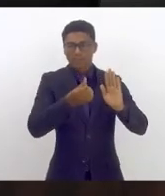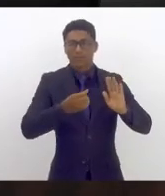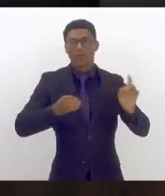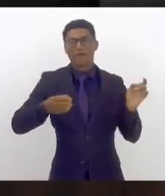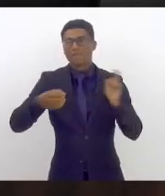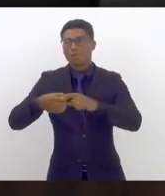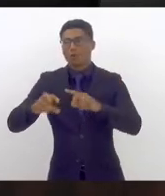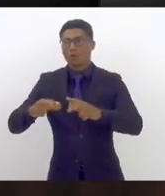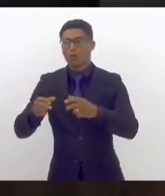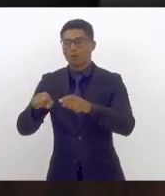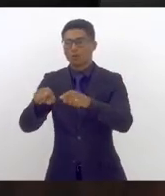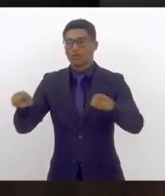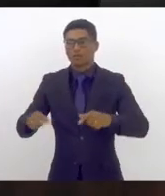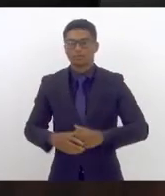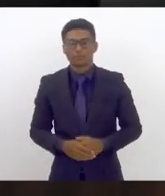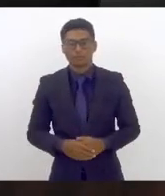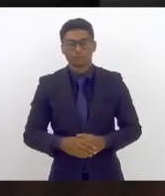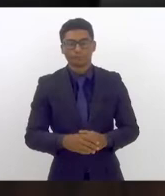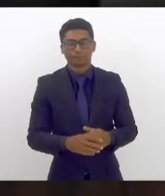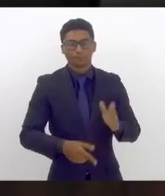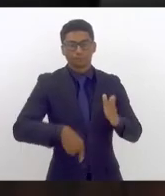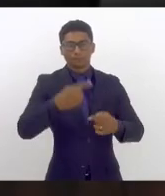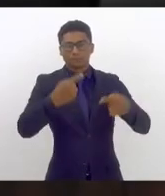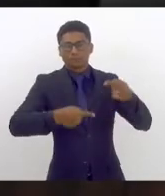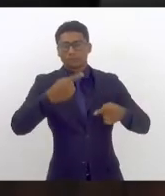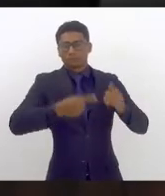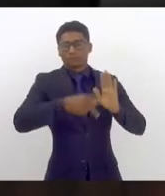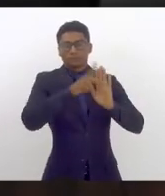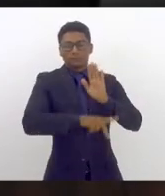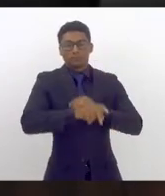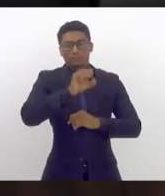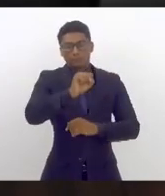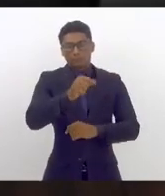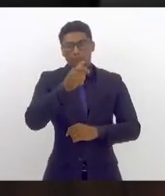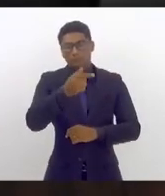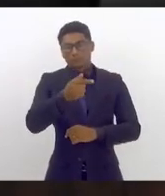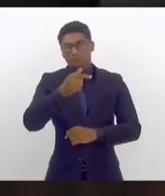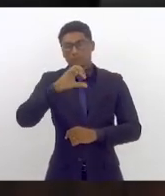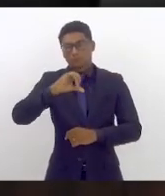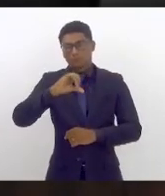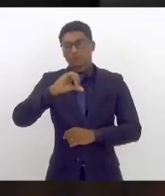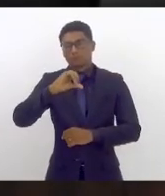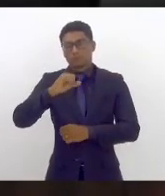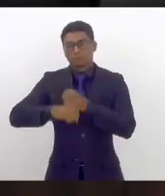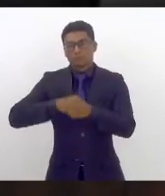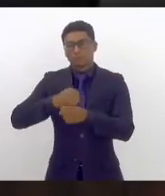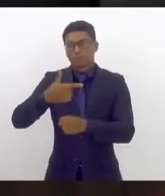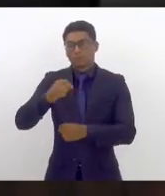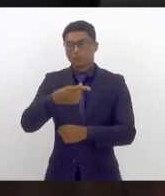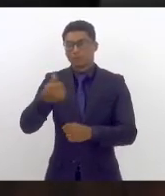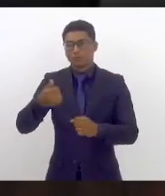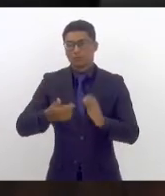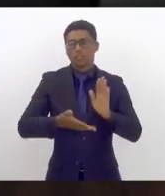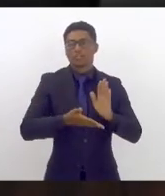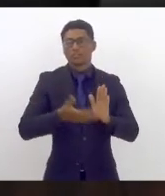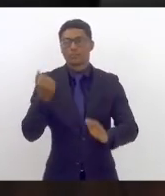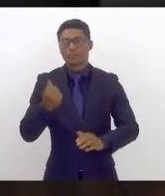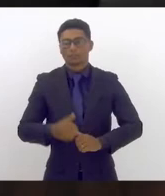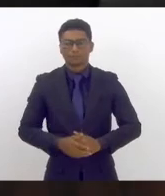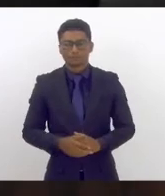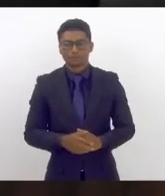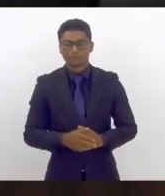as comissões em discussão única projeto de resolução 879-21 retirado da pauta pedido do autor